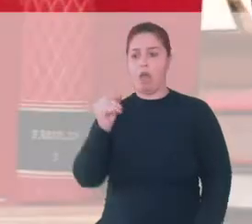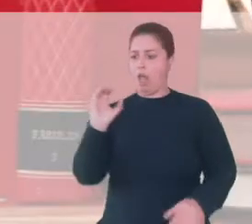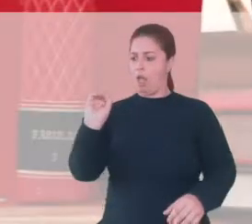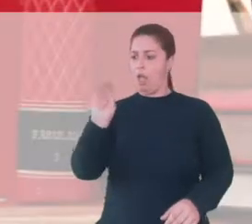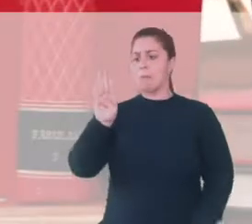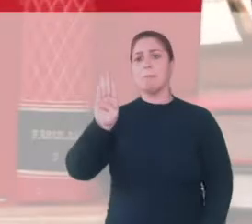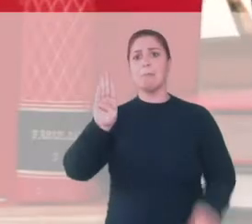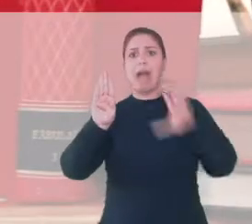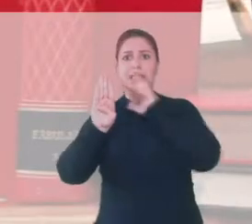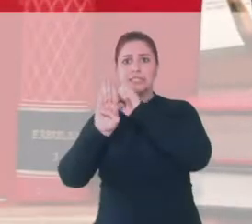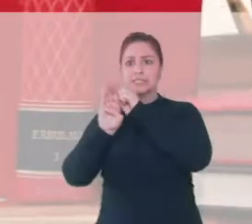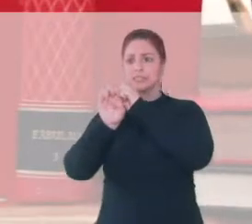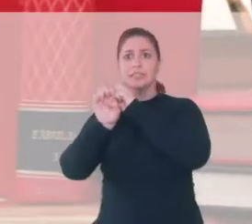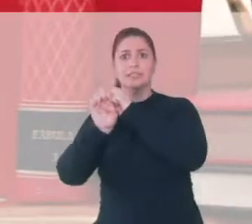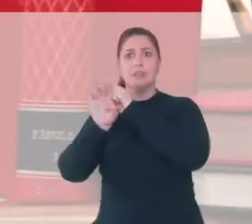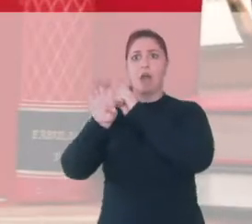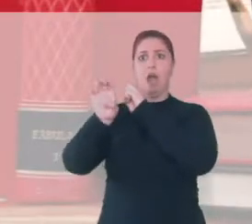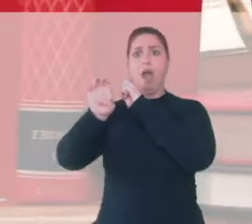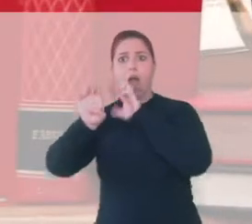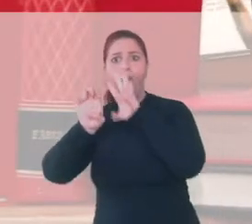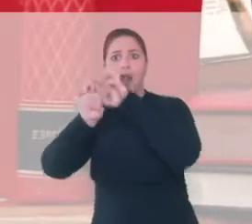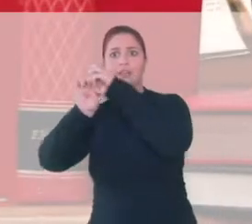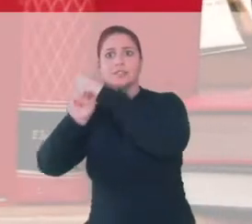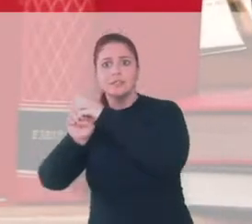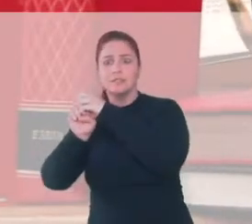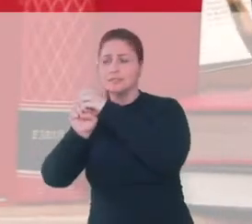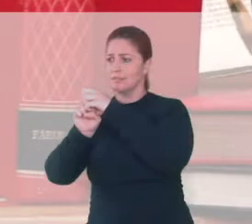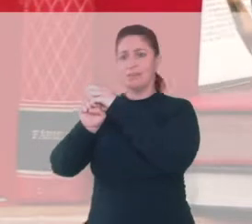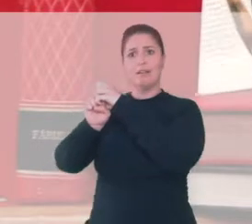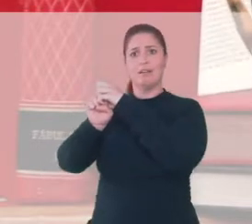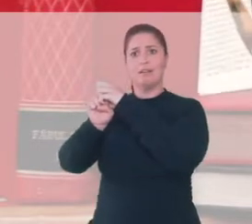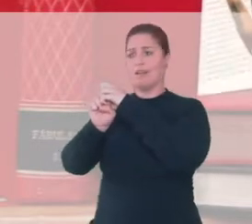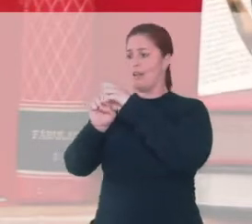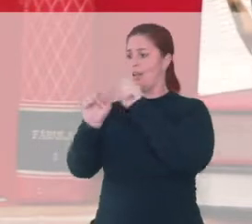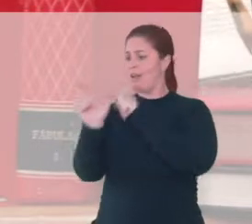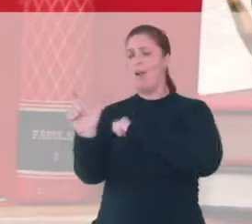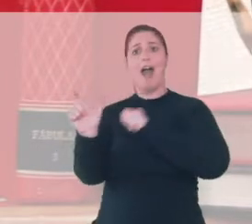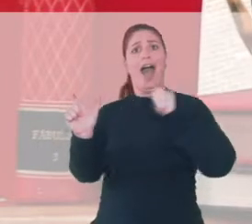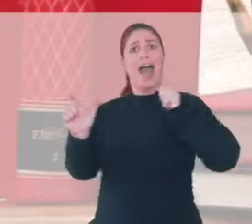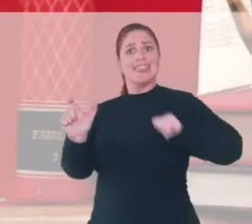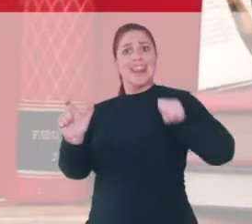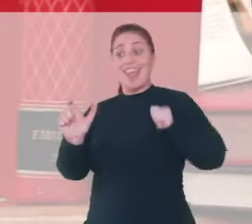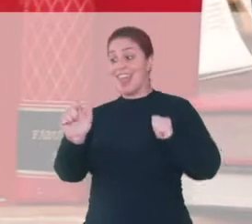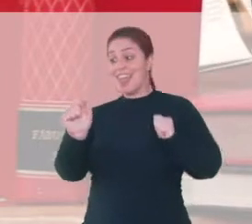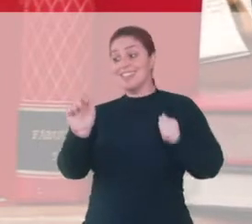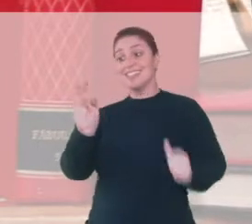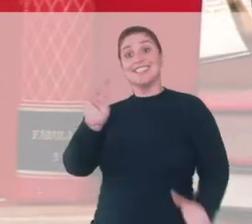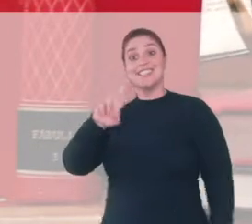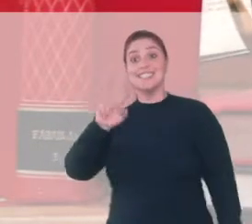e depois o E. E foi assim que a Beatriz se tornou